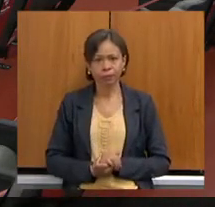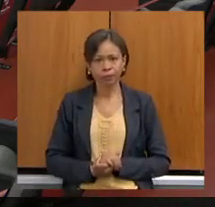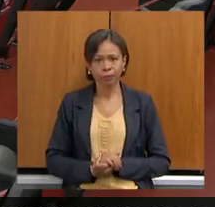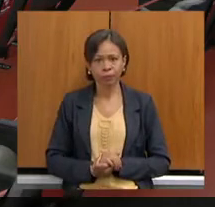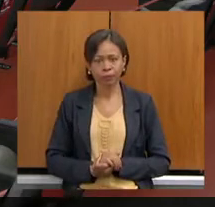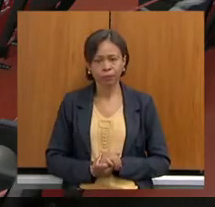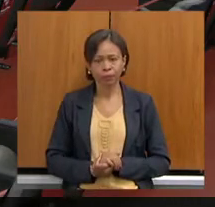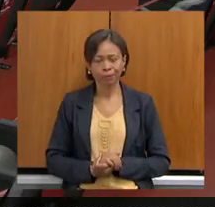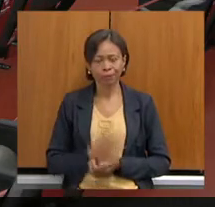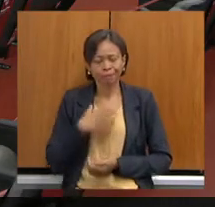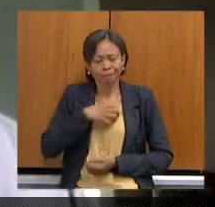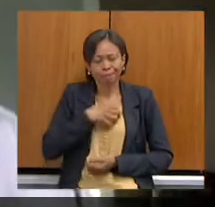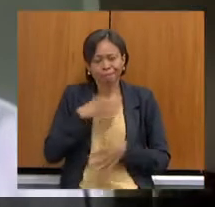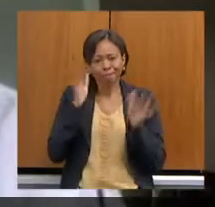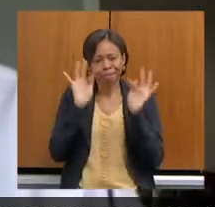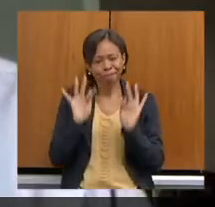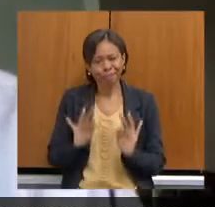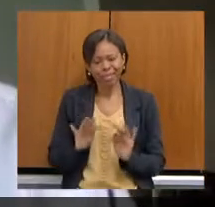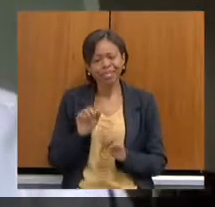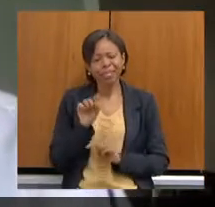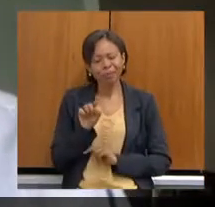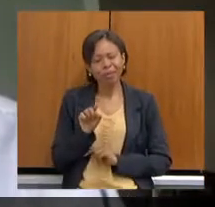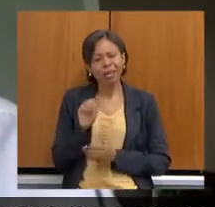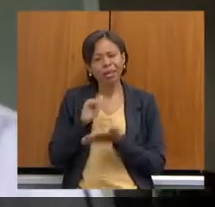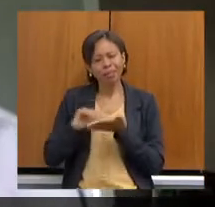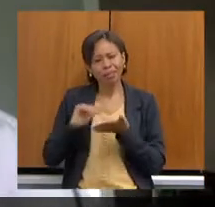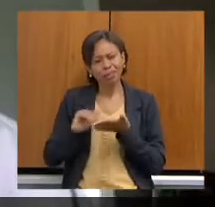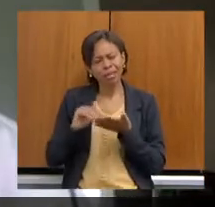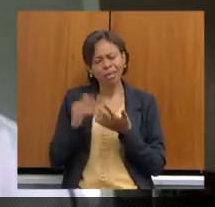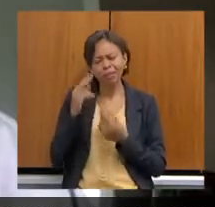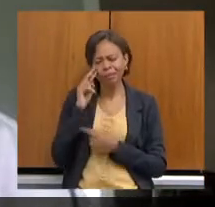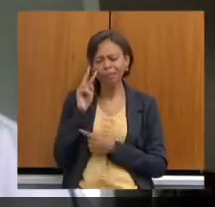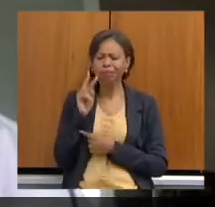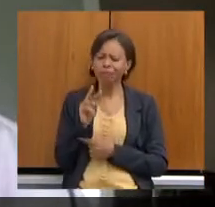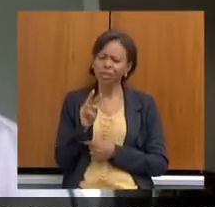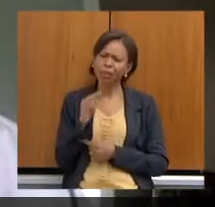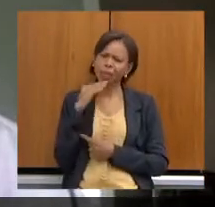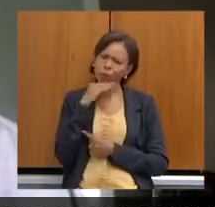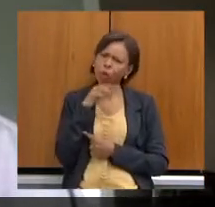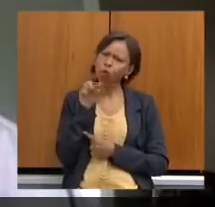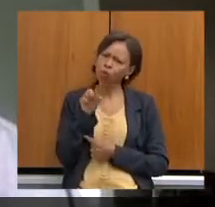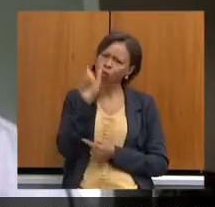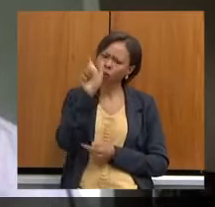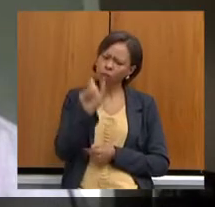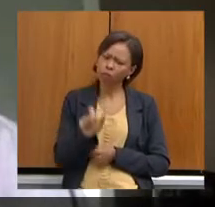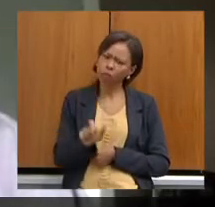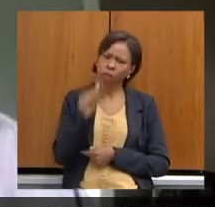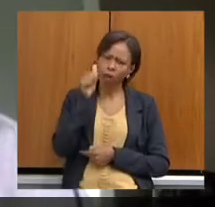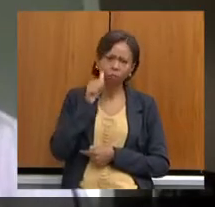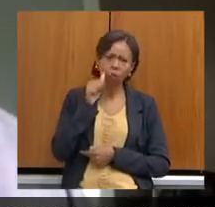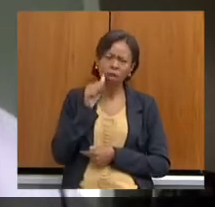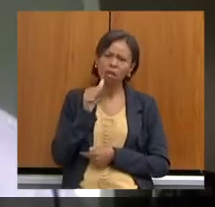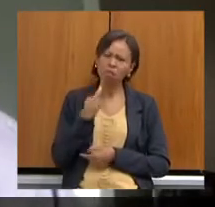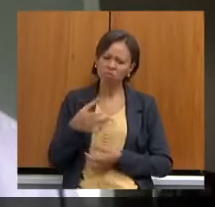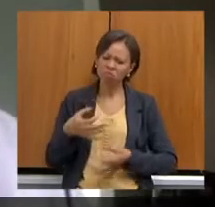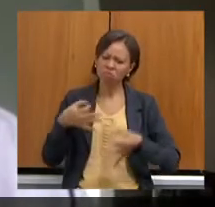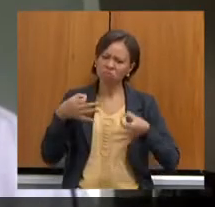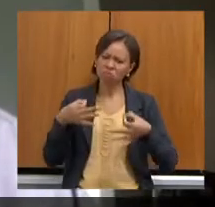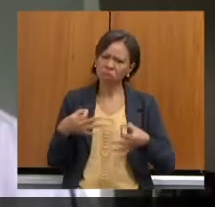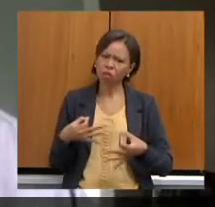é eu fico feliz secretária em ver que a senhora é uma pessoa centrada